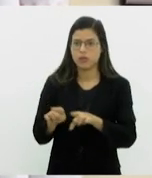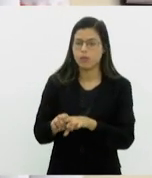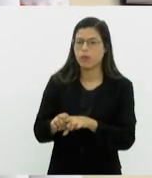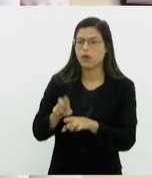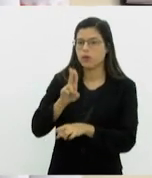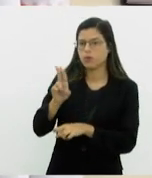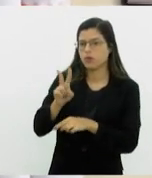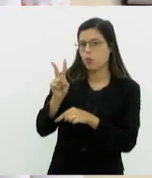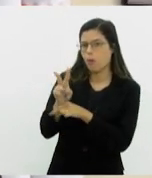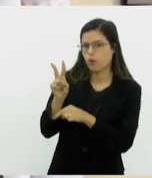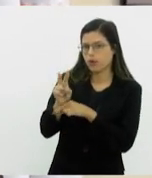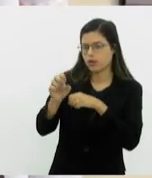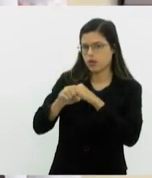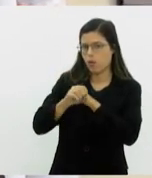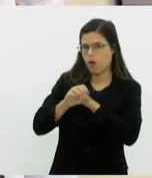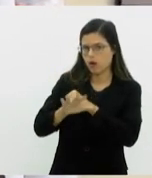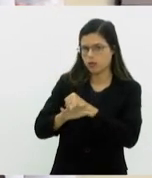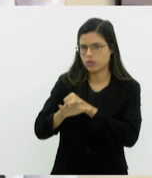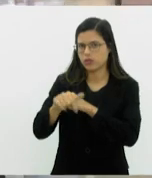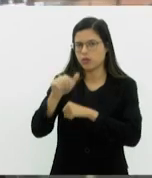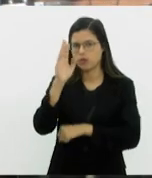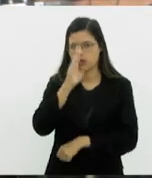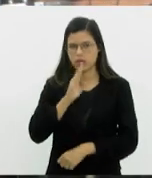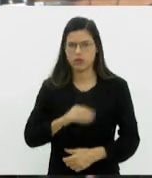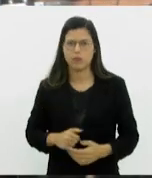de proteção radiológica vigentes no país.